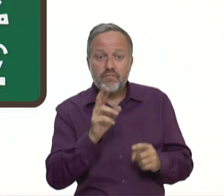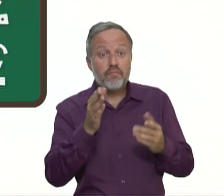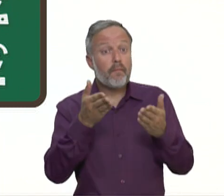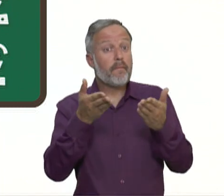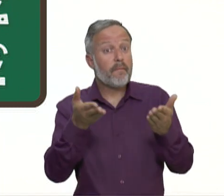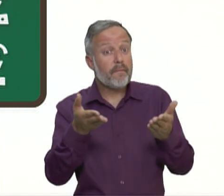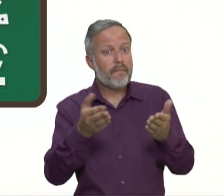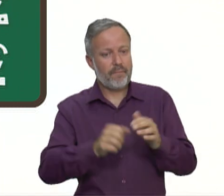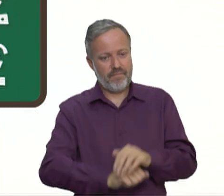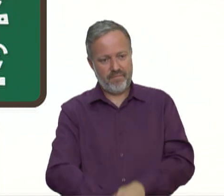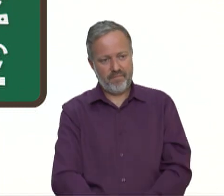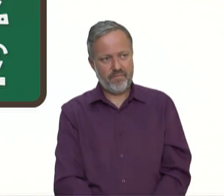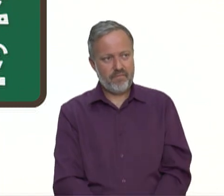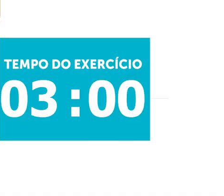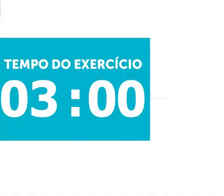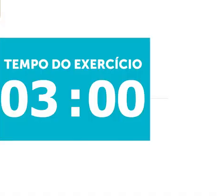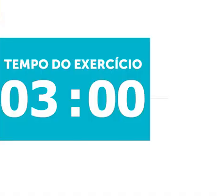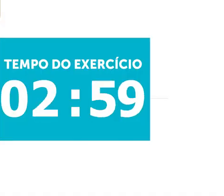responder.